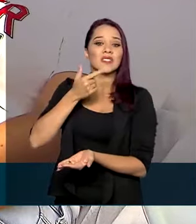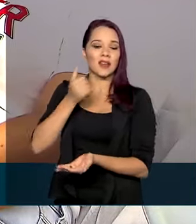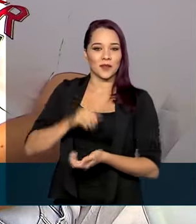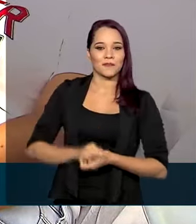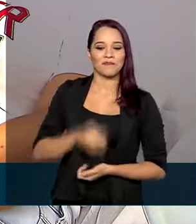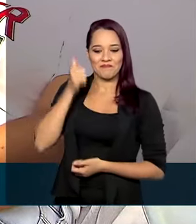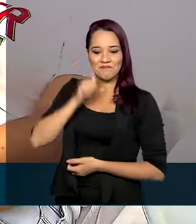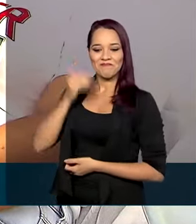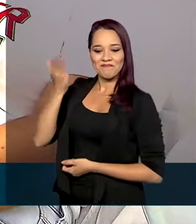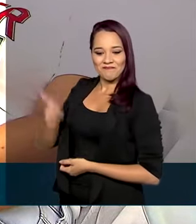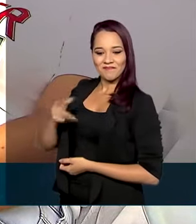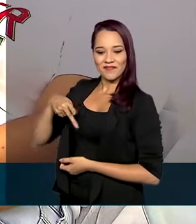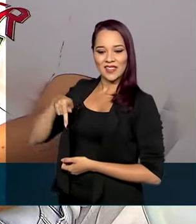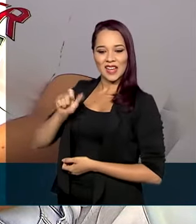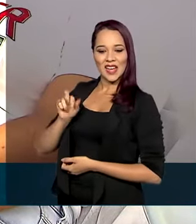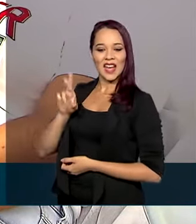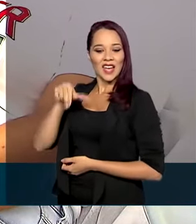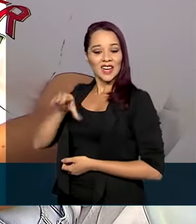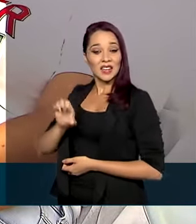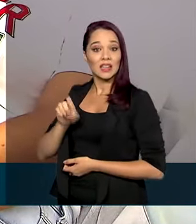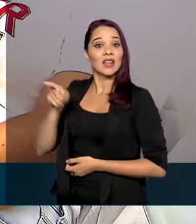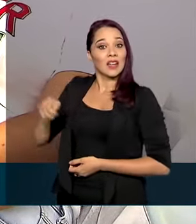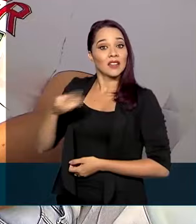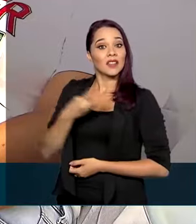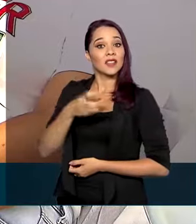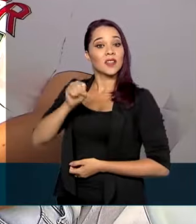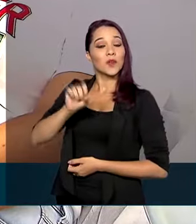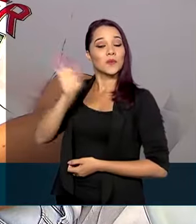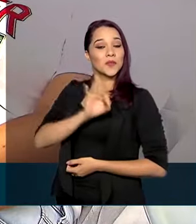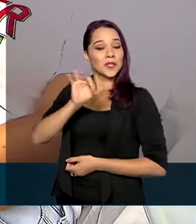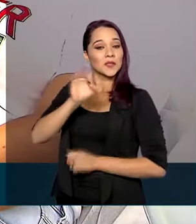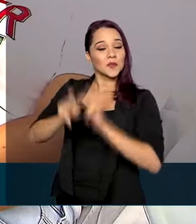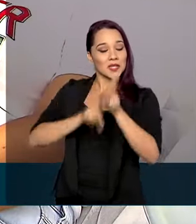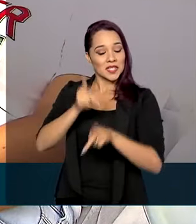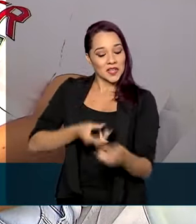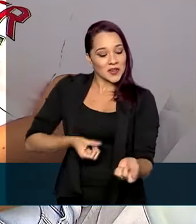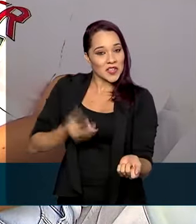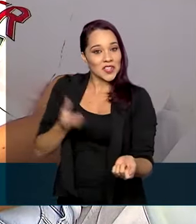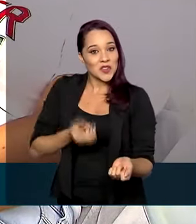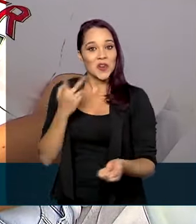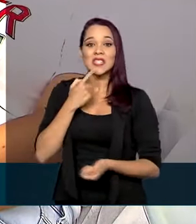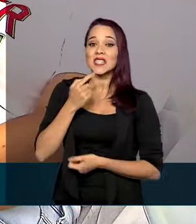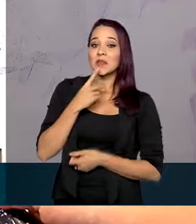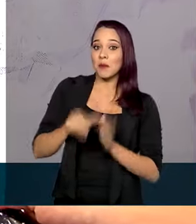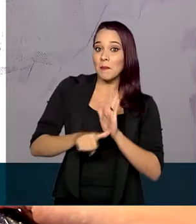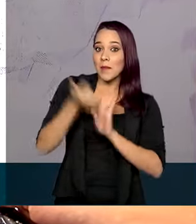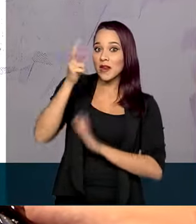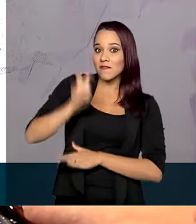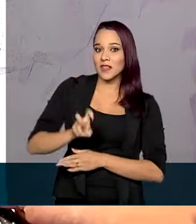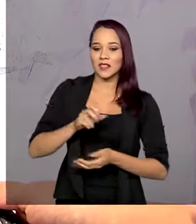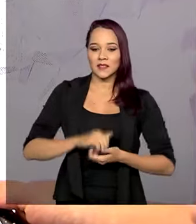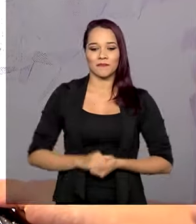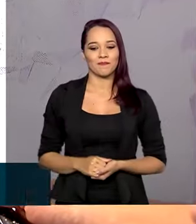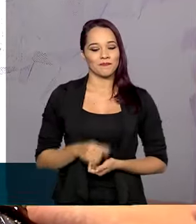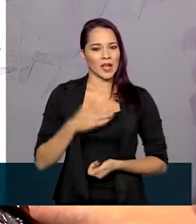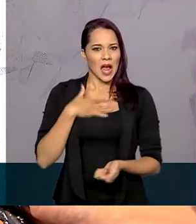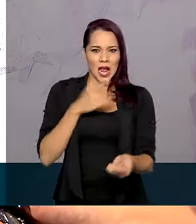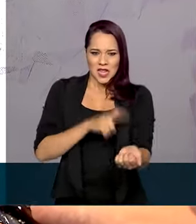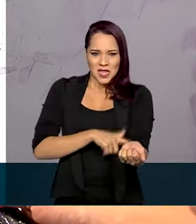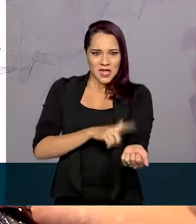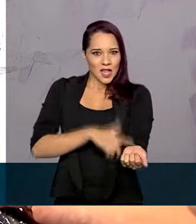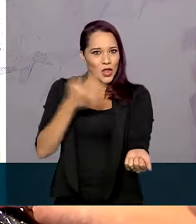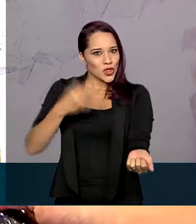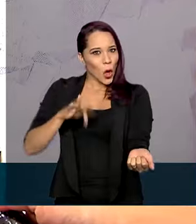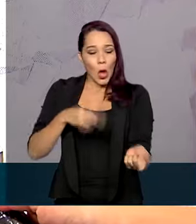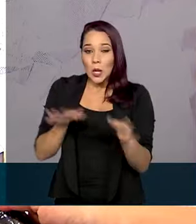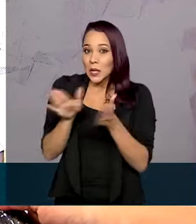A Karine faz parte dos 38% dos brasileiros que doam sangue pela primeira vez. Não dói. É bom